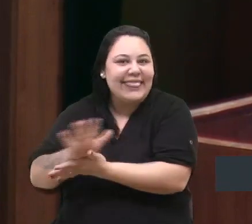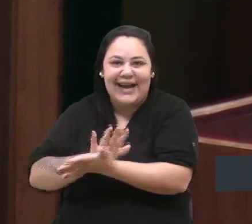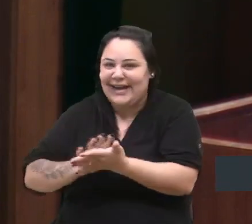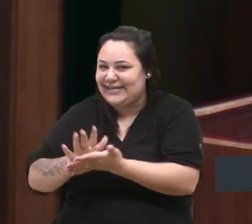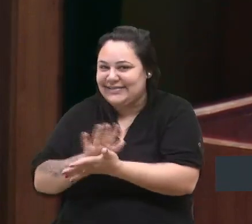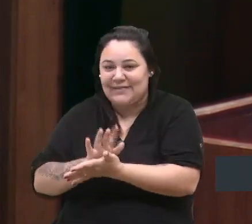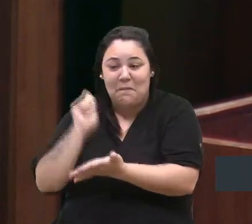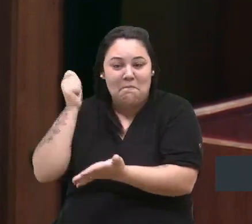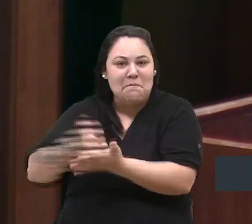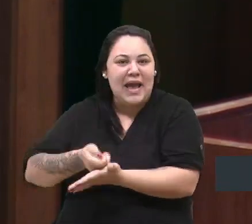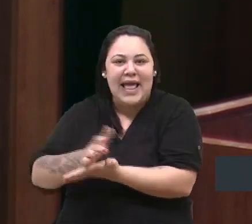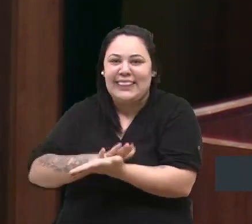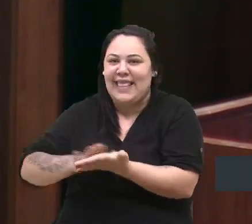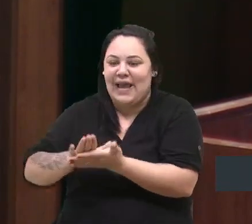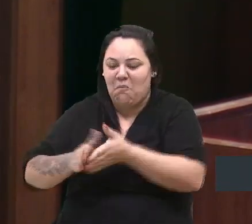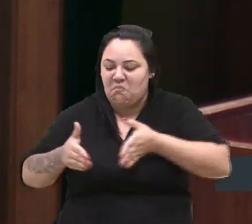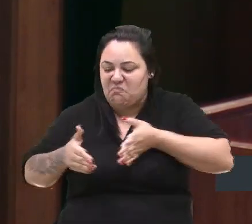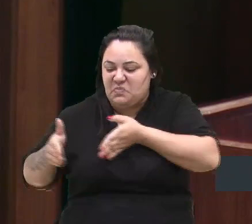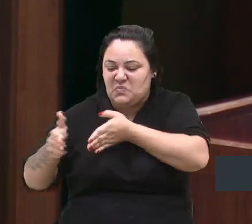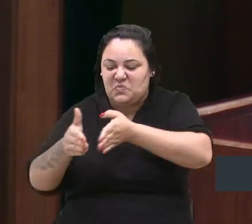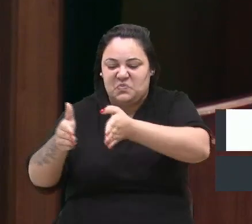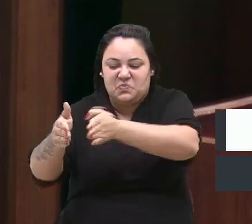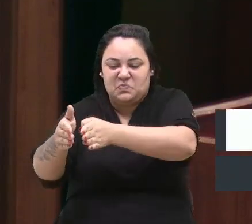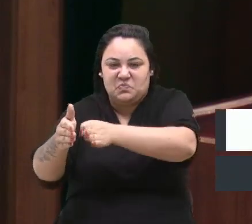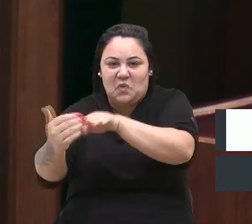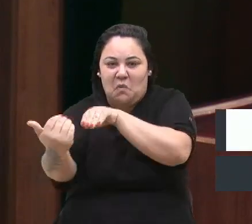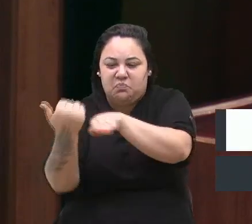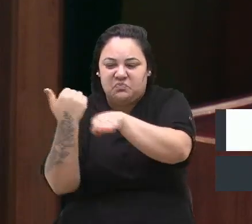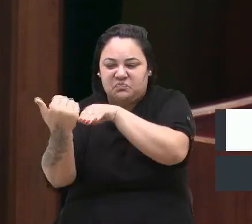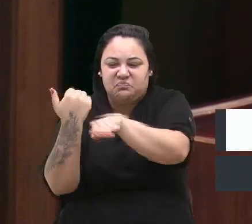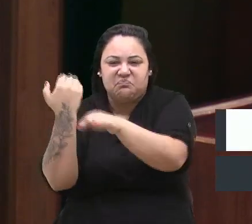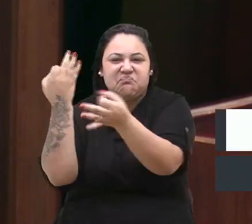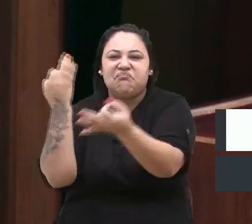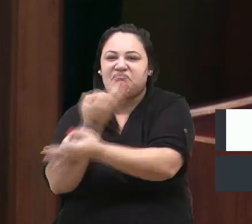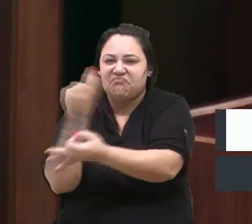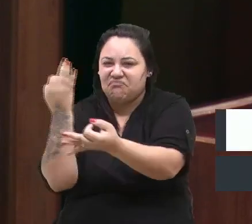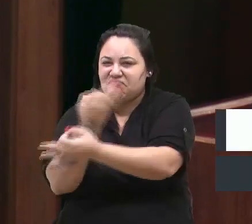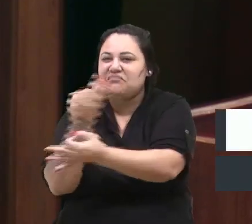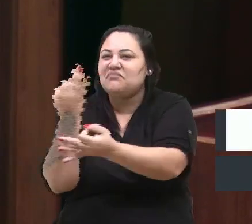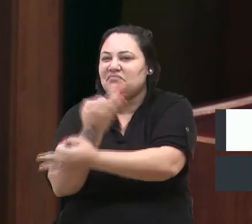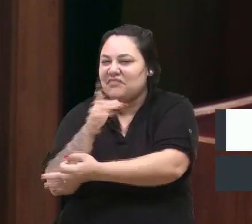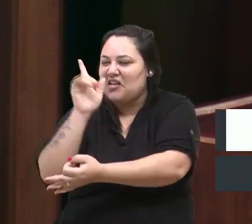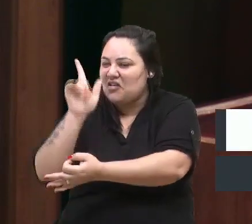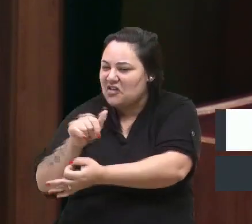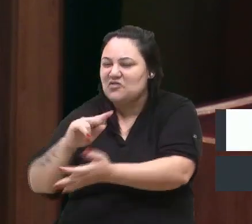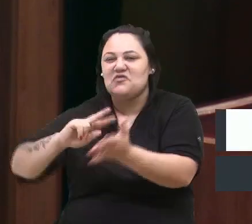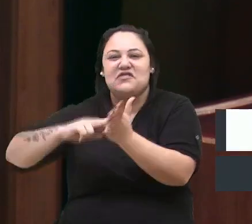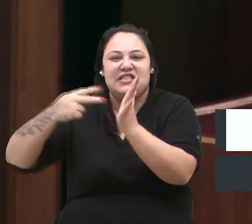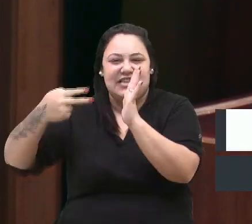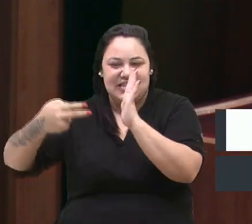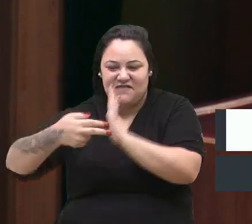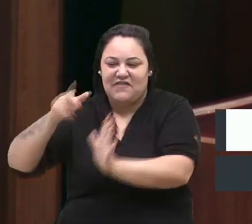As estradas de excelência absoluta. Isso é governar pelo povo.